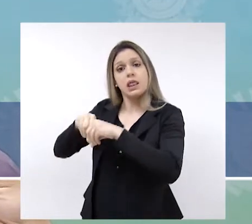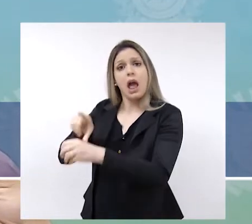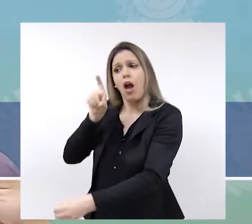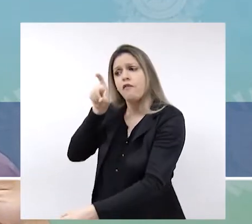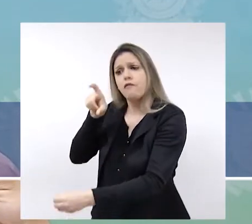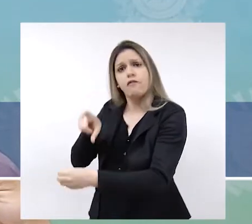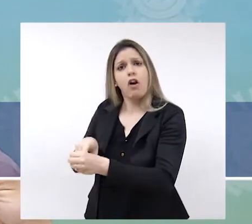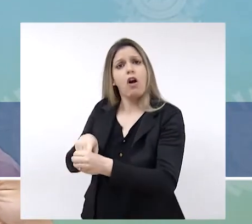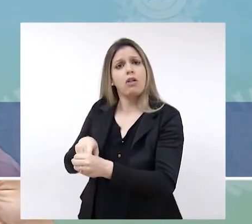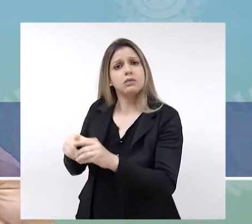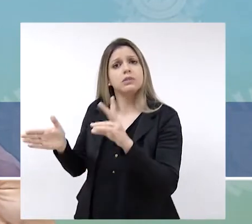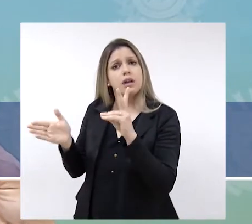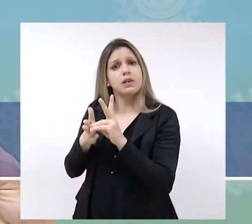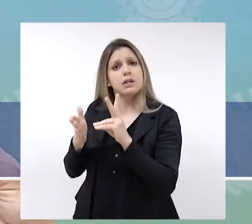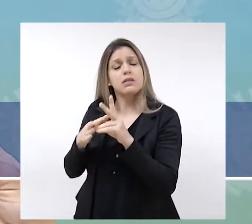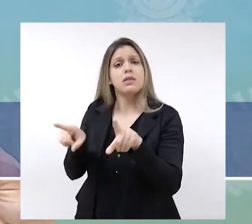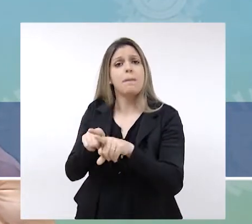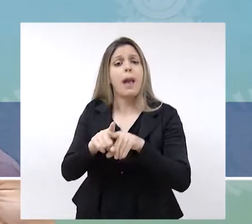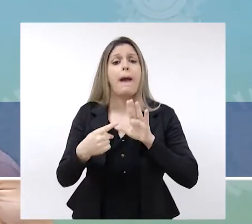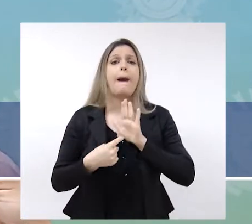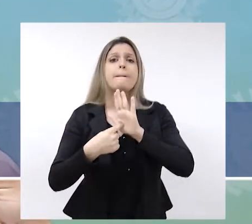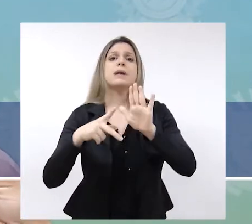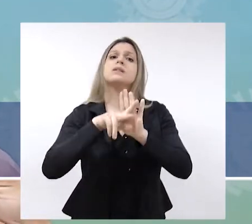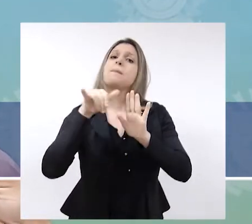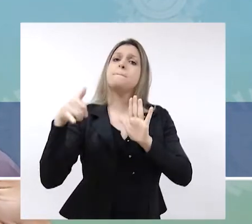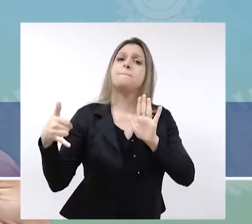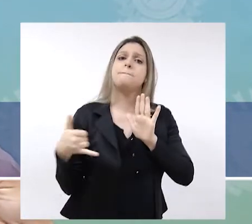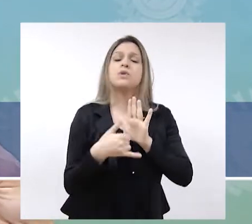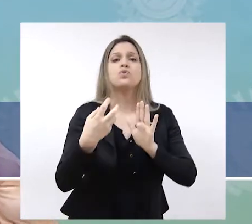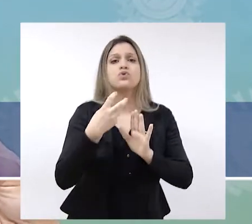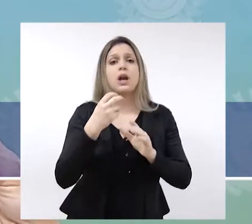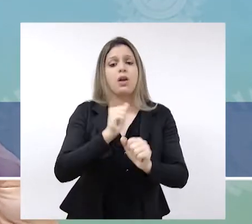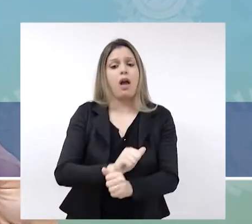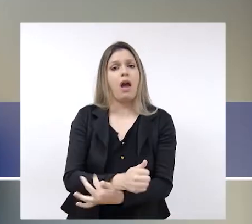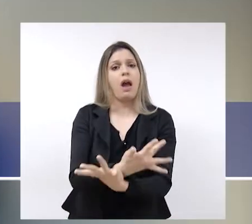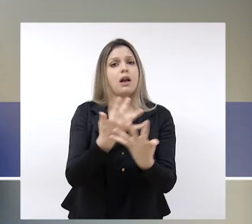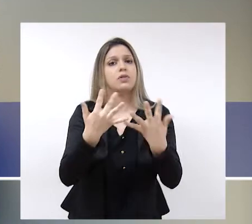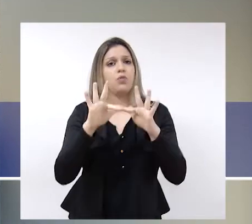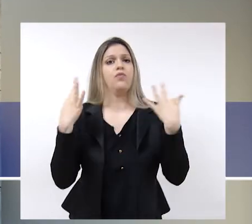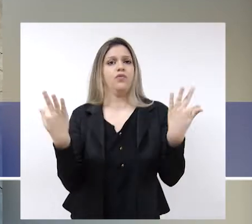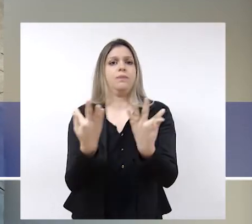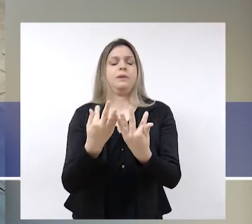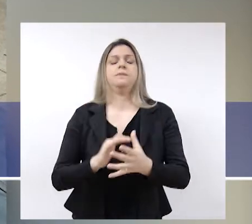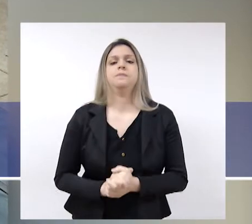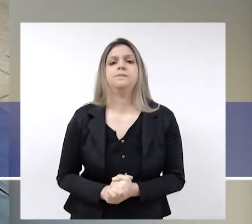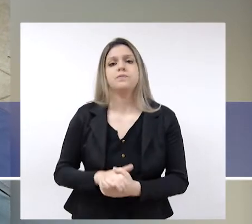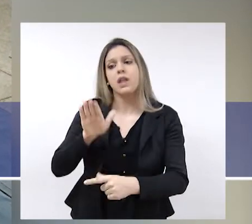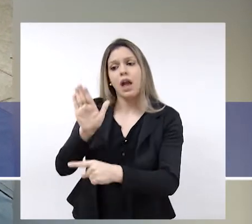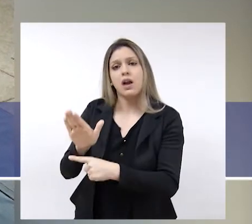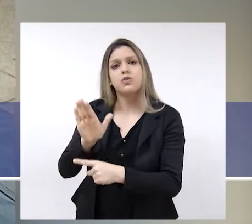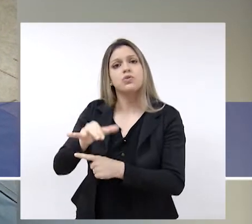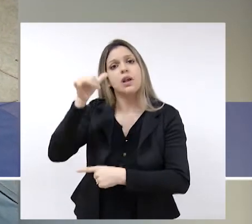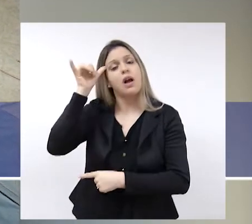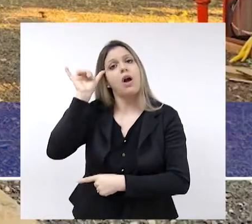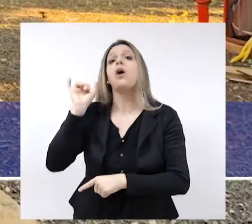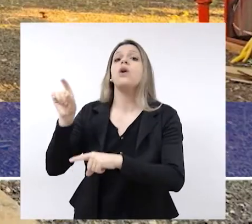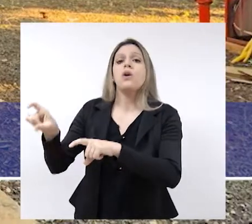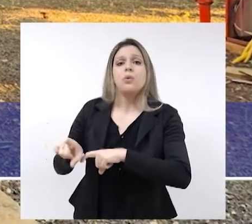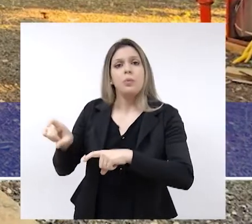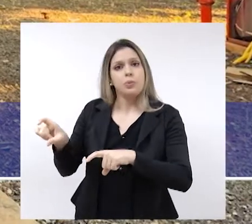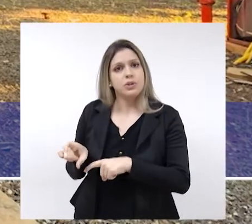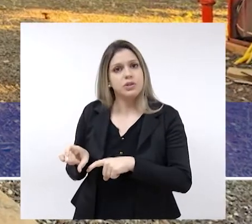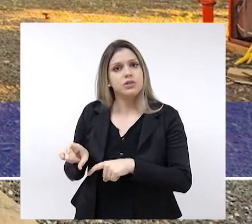a questão da terra e apresentar um projeto para a agricultura familiar. Para ajudar os índios desassistidos, a